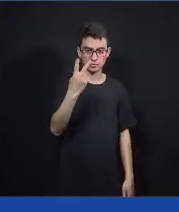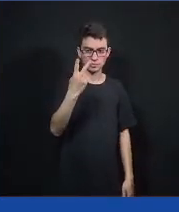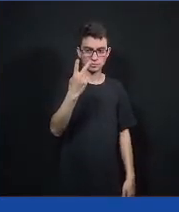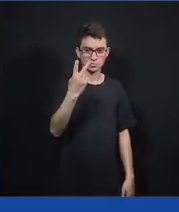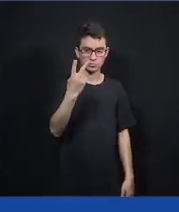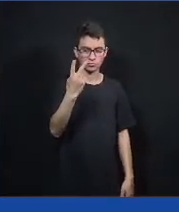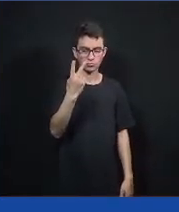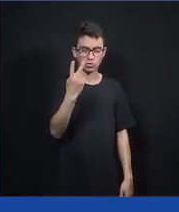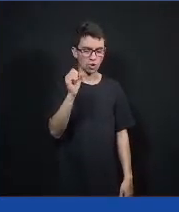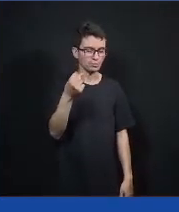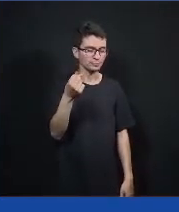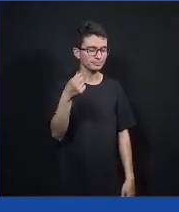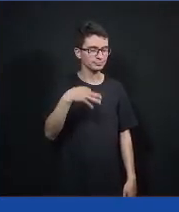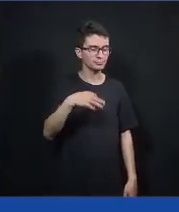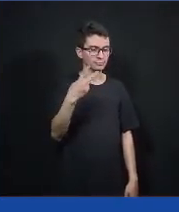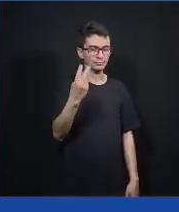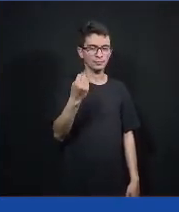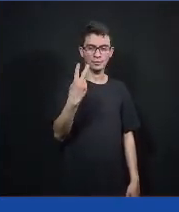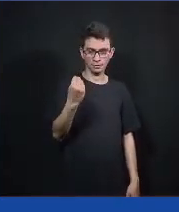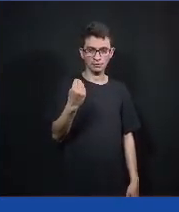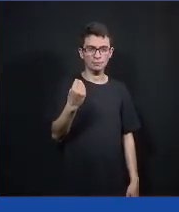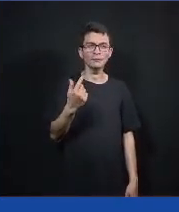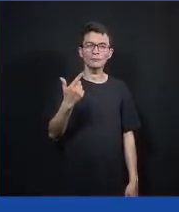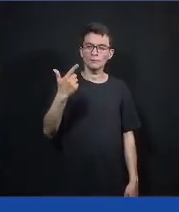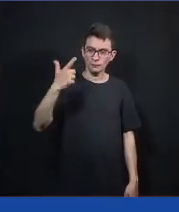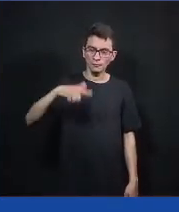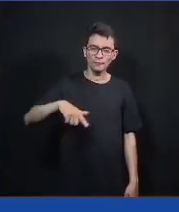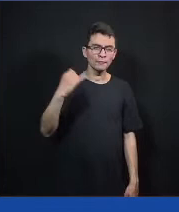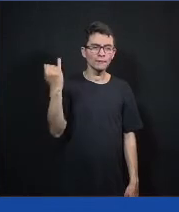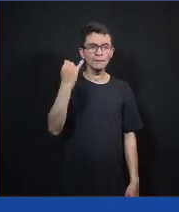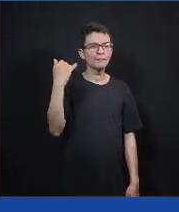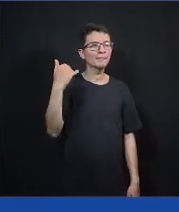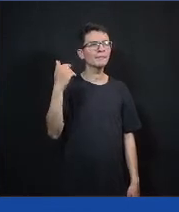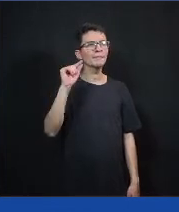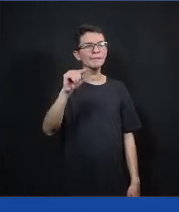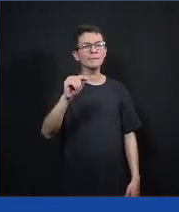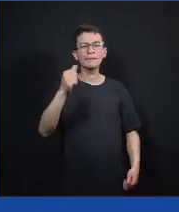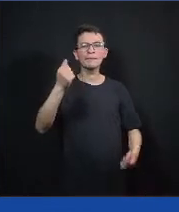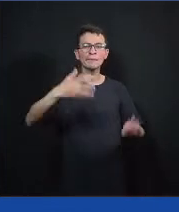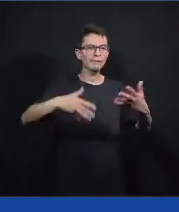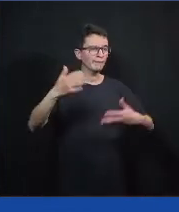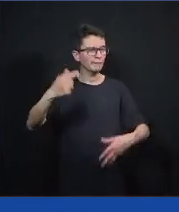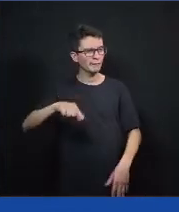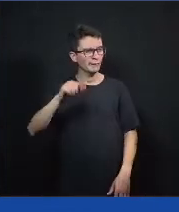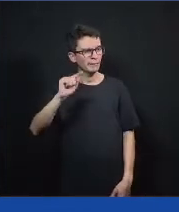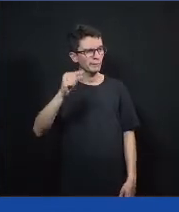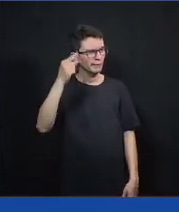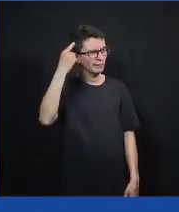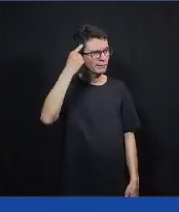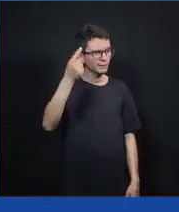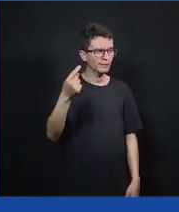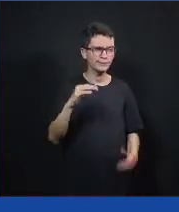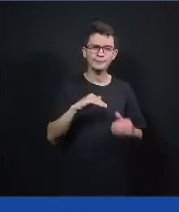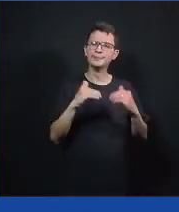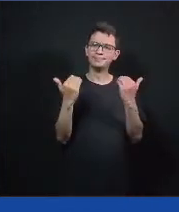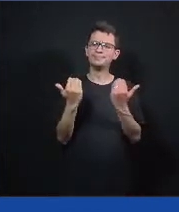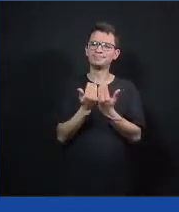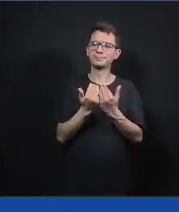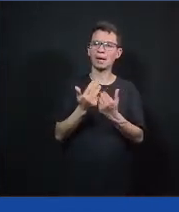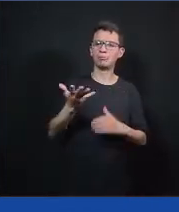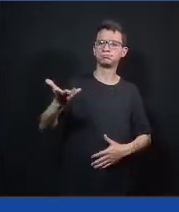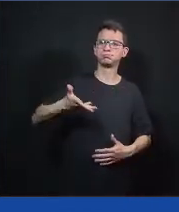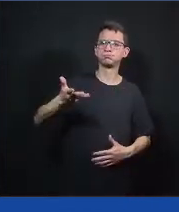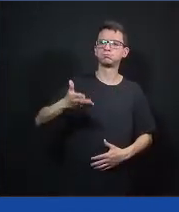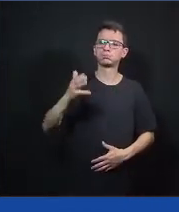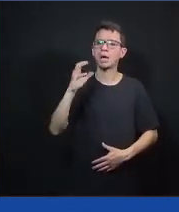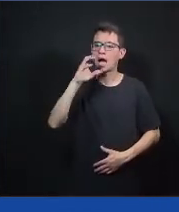gente não pode deixar de fora para falar dela é a agilidade com que o nosso Congresso se organizou para funcionar de